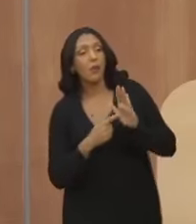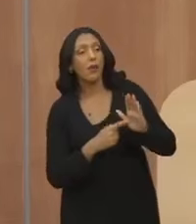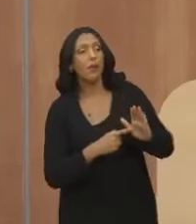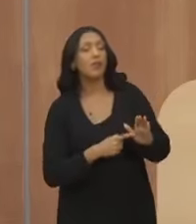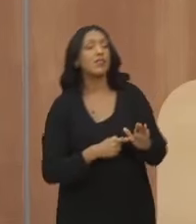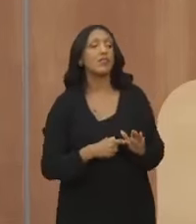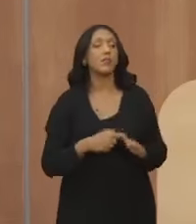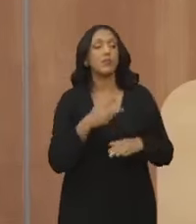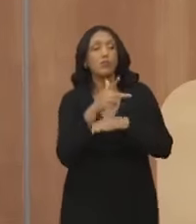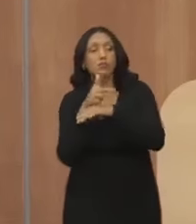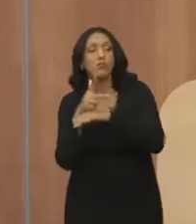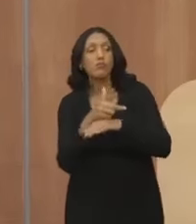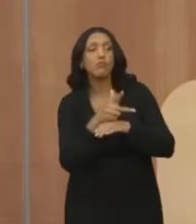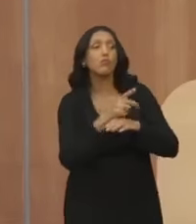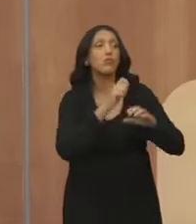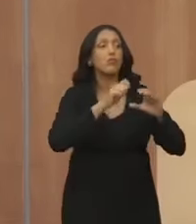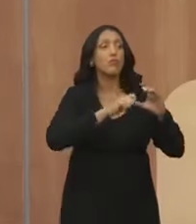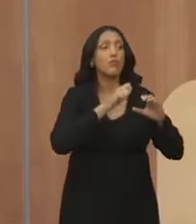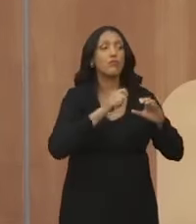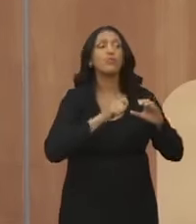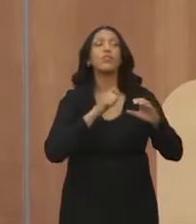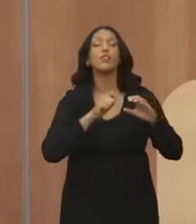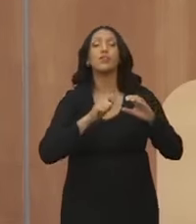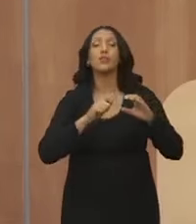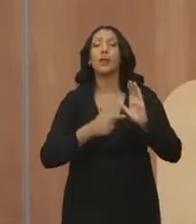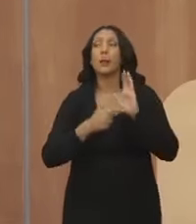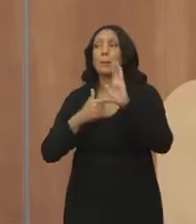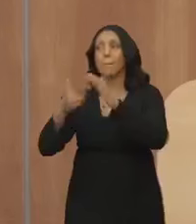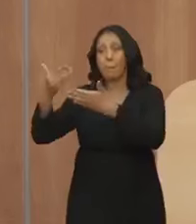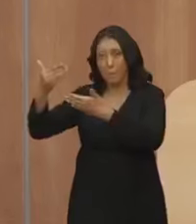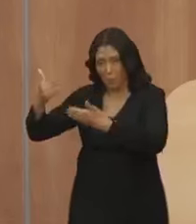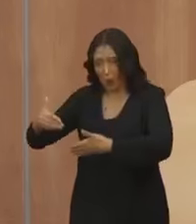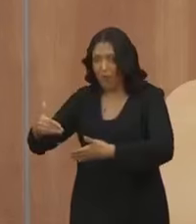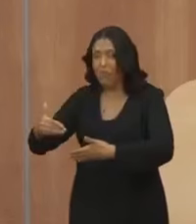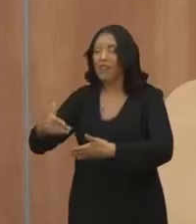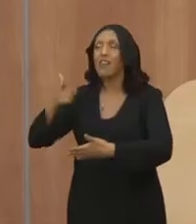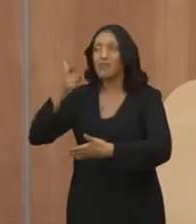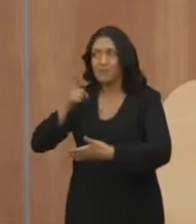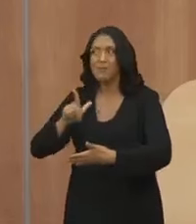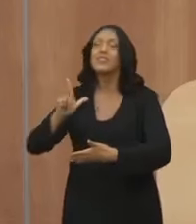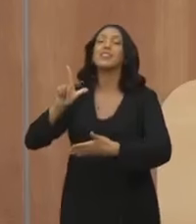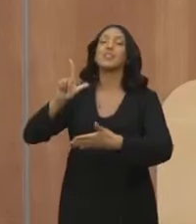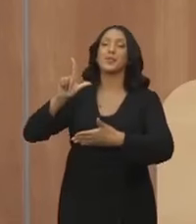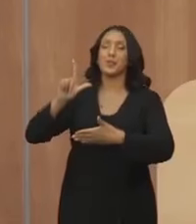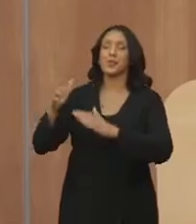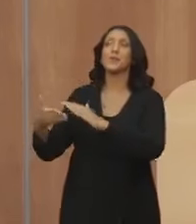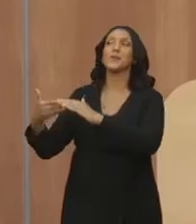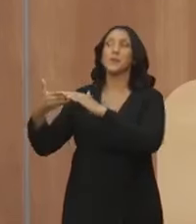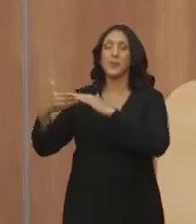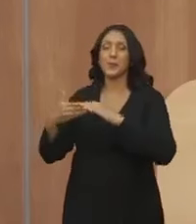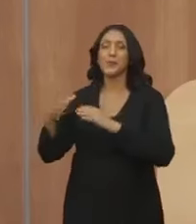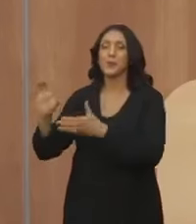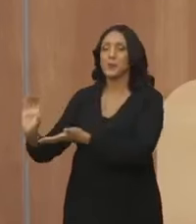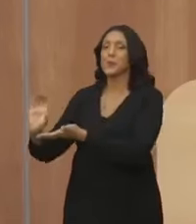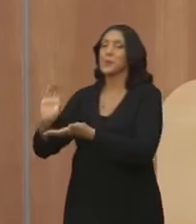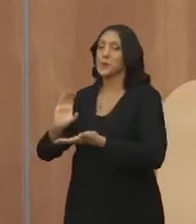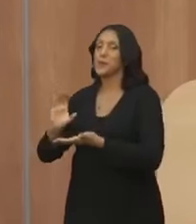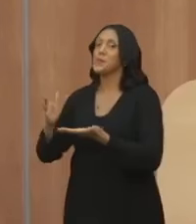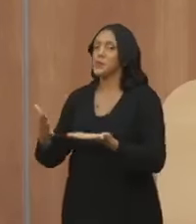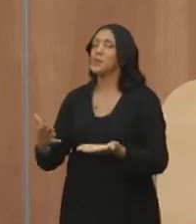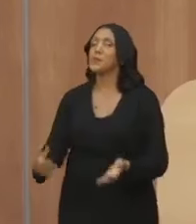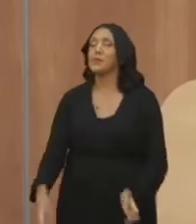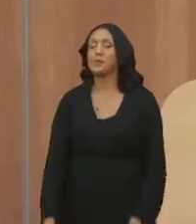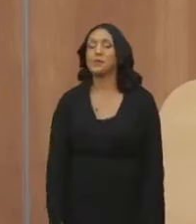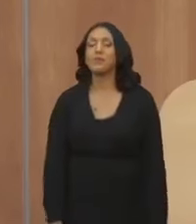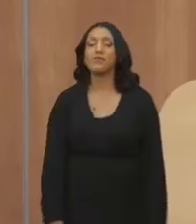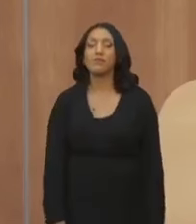a Deus, hoje, o Celso Florencio mandou esse projeto para cá, e eu tenho certeza, vocês do Jardim Veranejal, todos